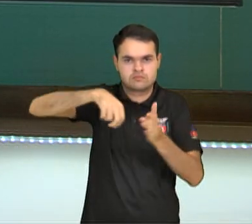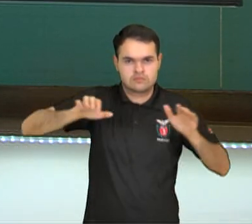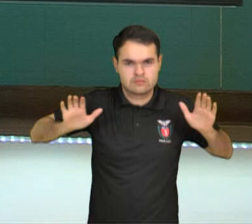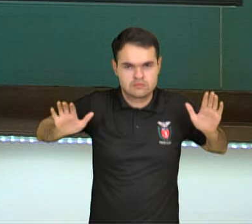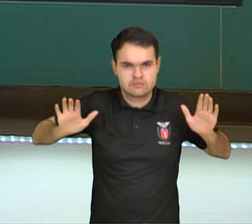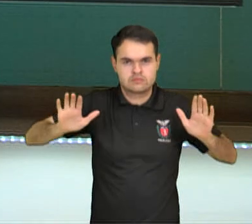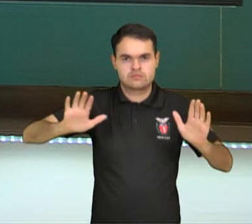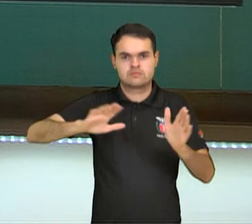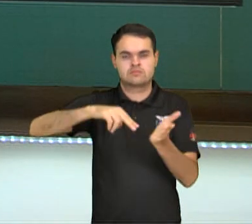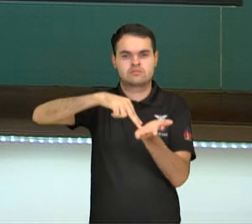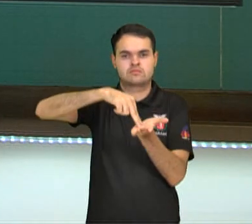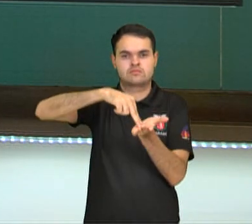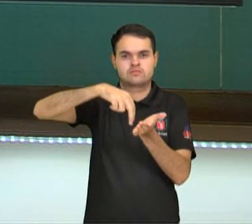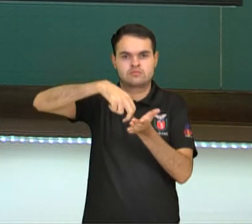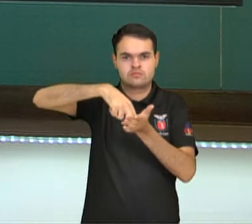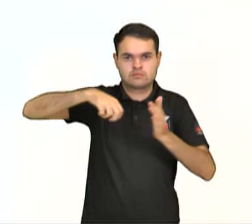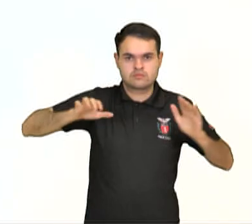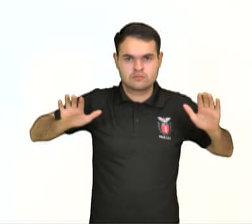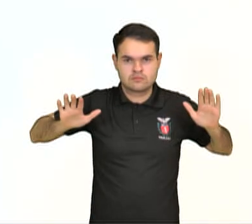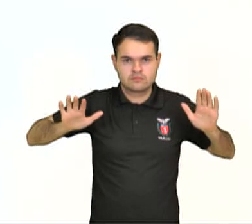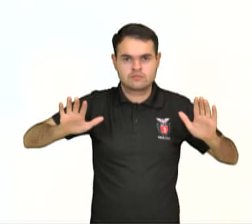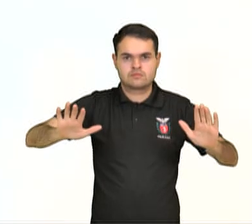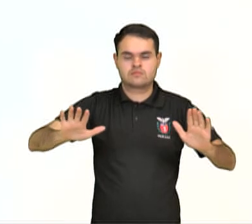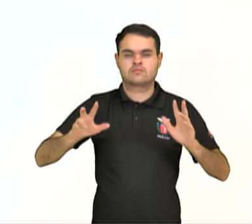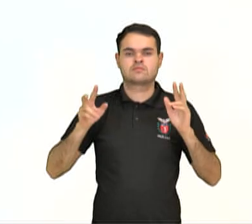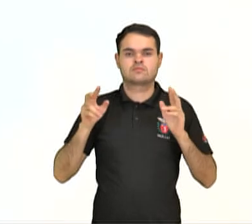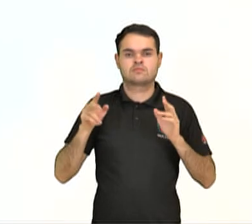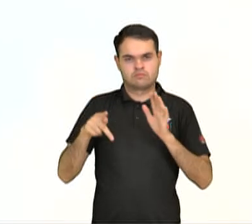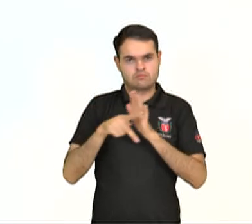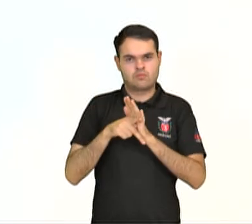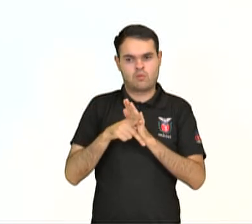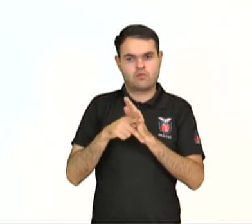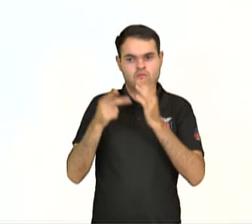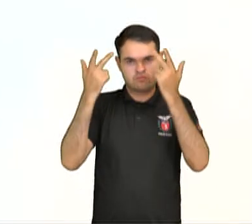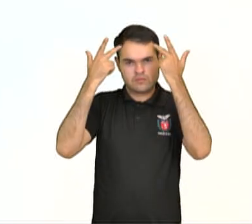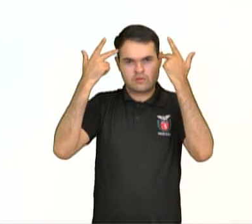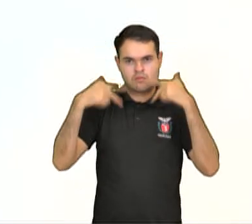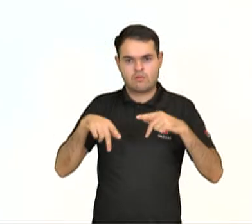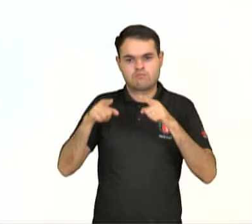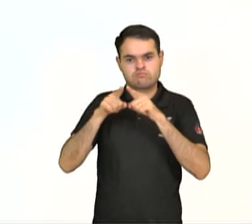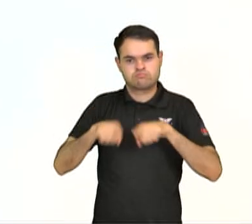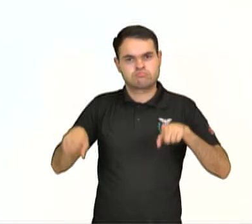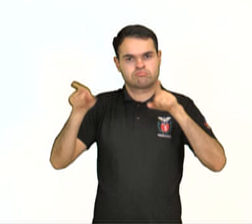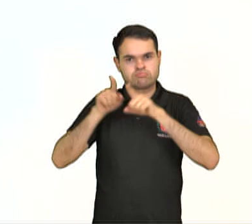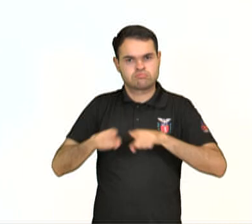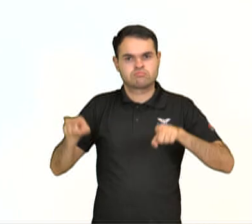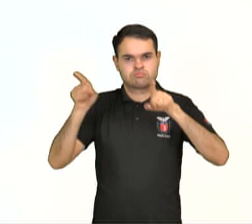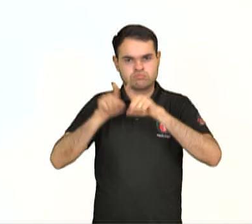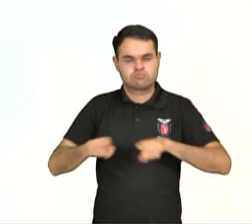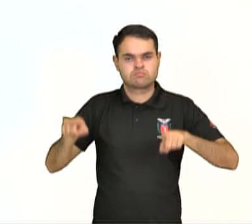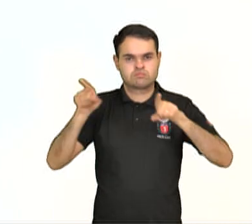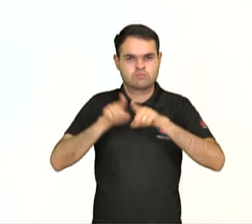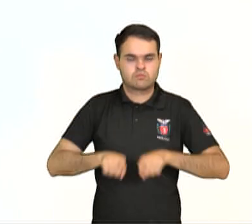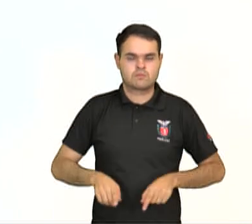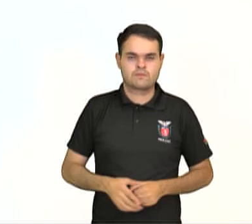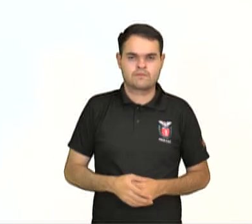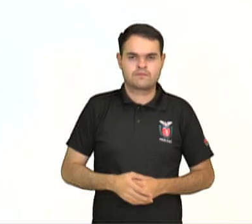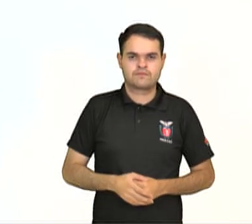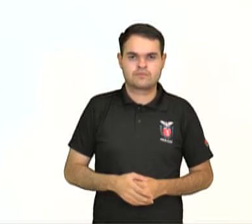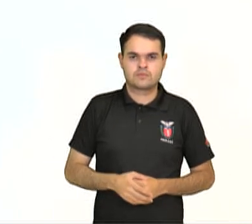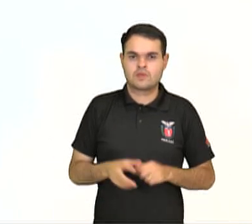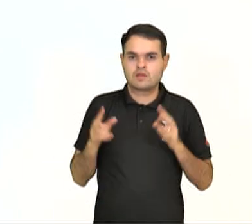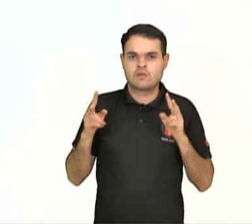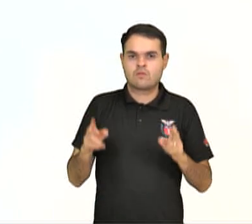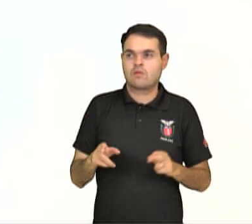ou seja, né, estende as pernas que estavam estendidas volta para a posição inicial e você fica em pé de novo.